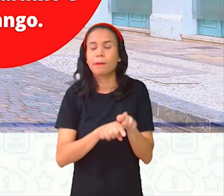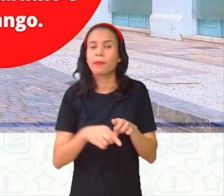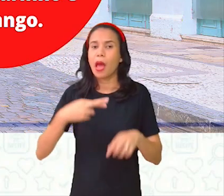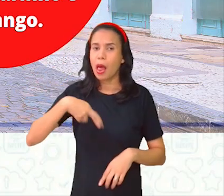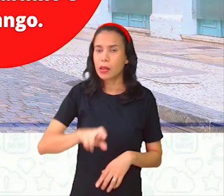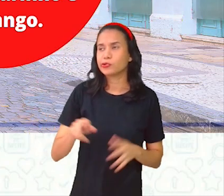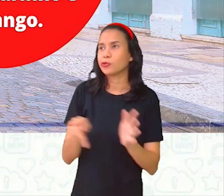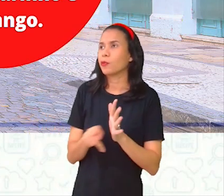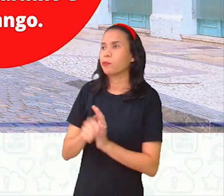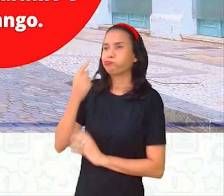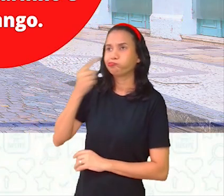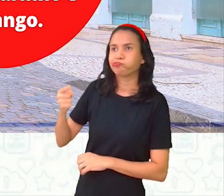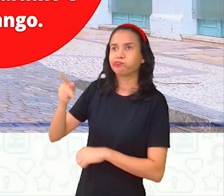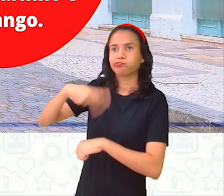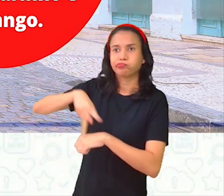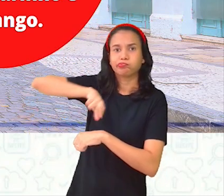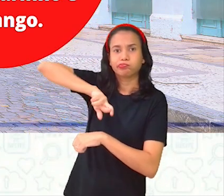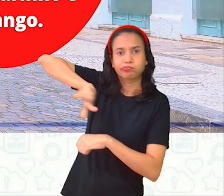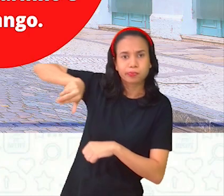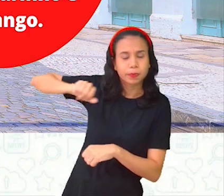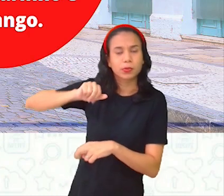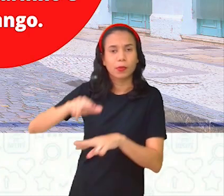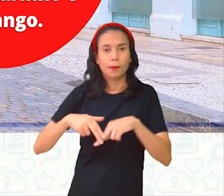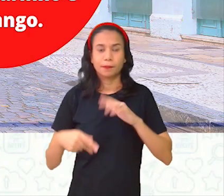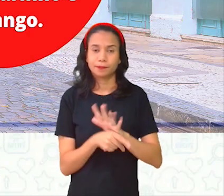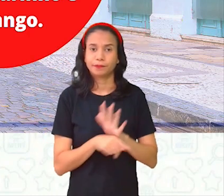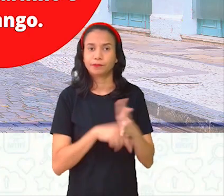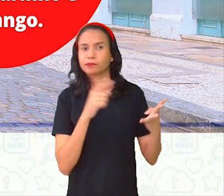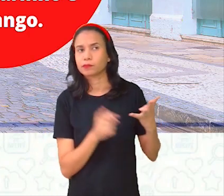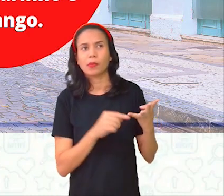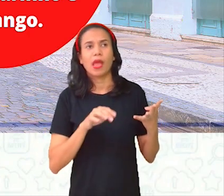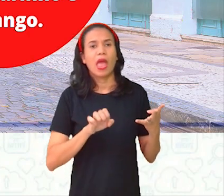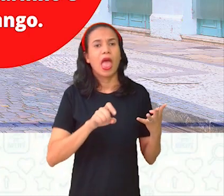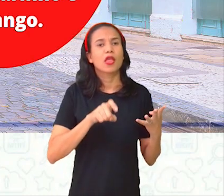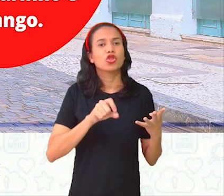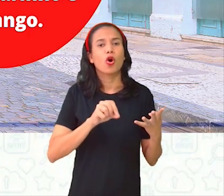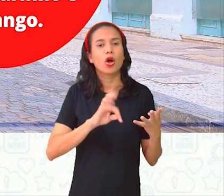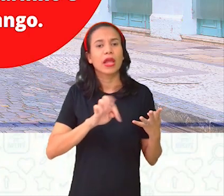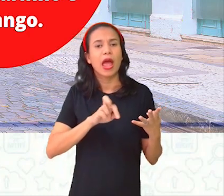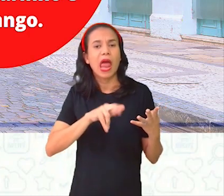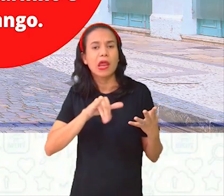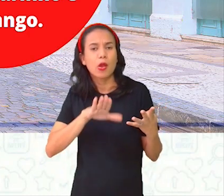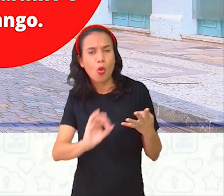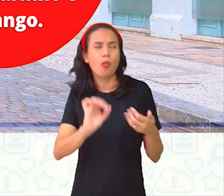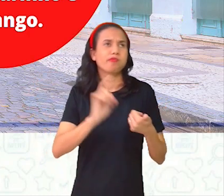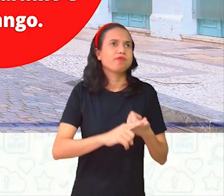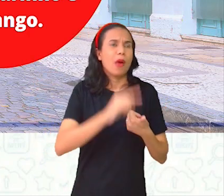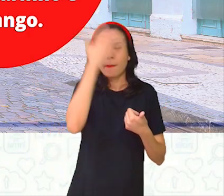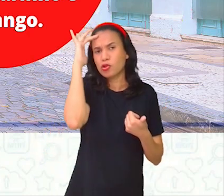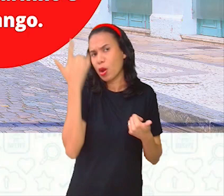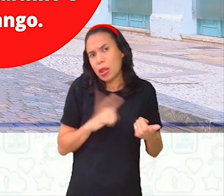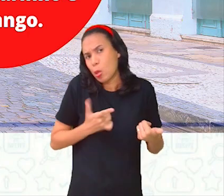religiões orientais, né, as pessoas os esotéricos, né, as pessoas que não têm